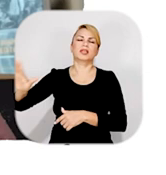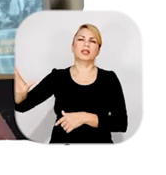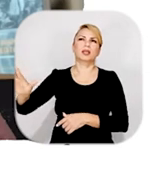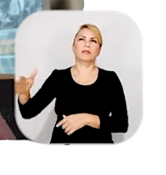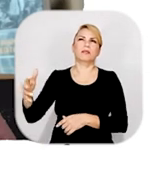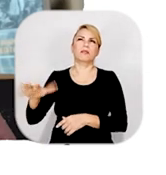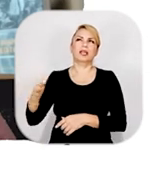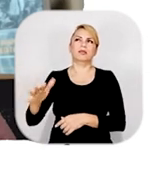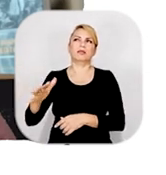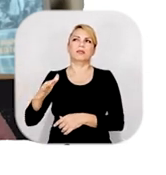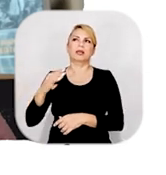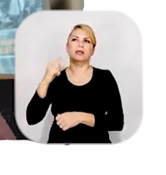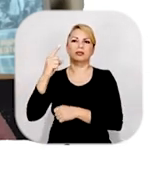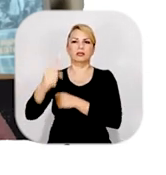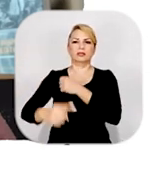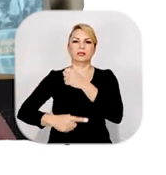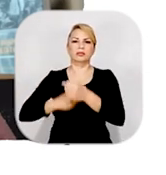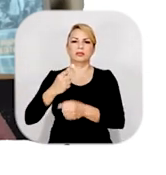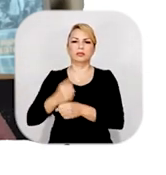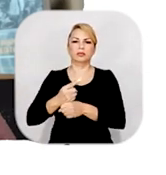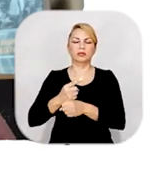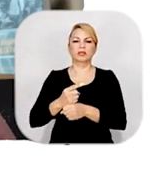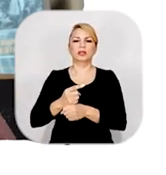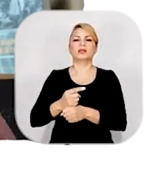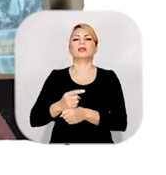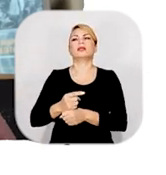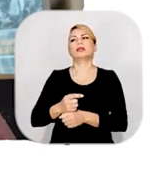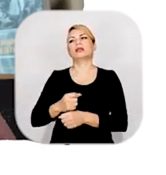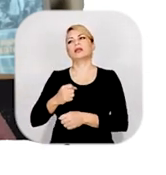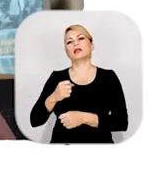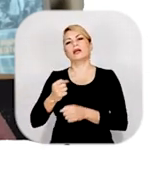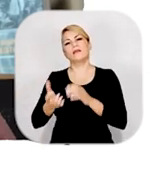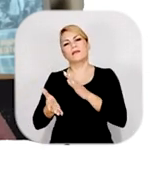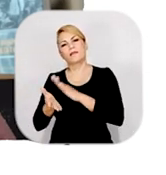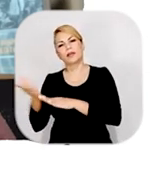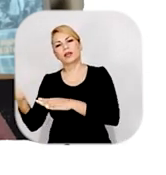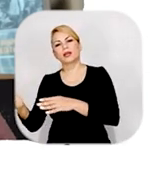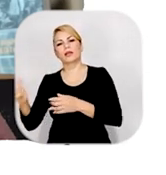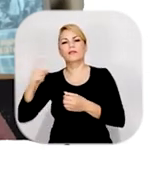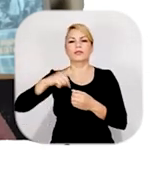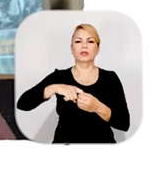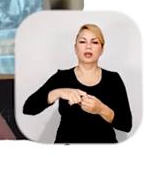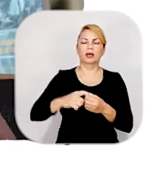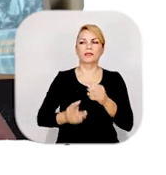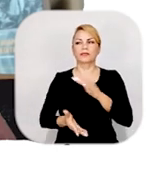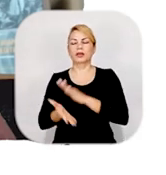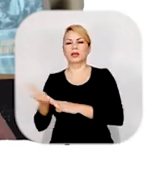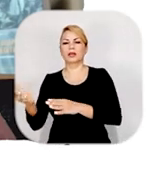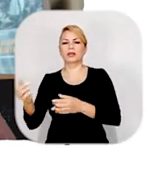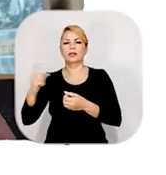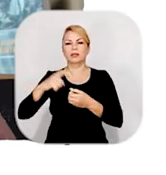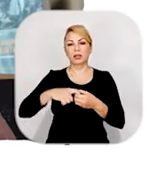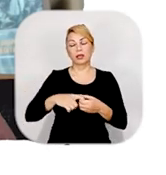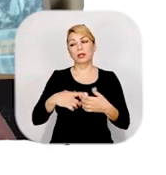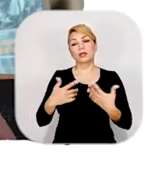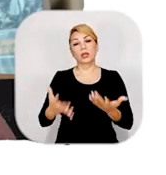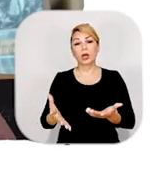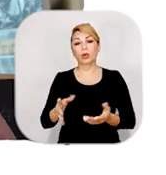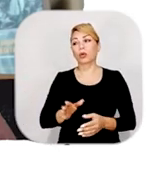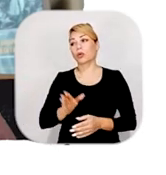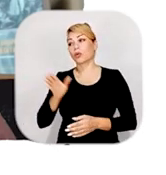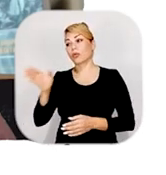ano, né? Dividido em vários períodos. E eu conheci muitas